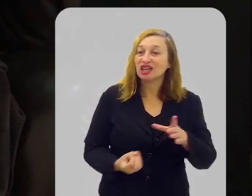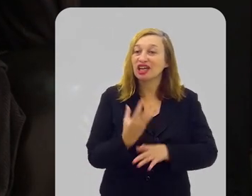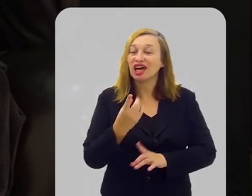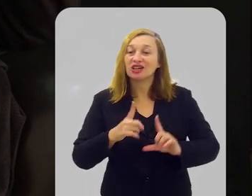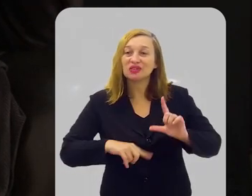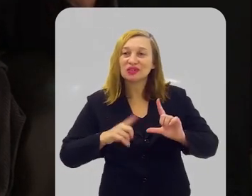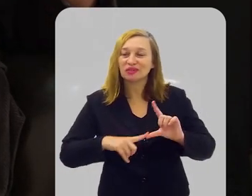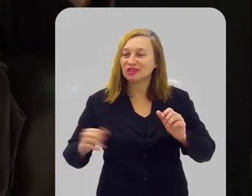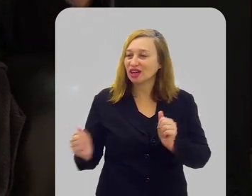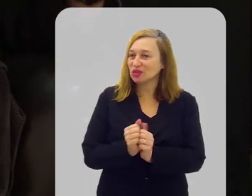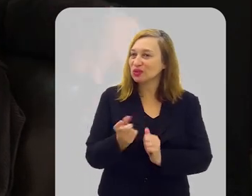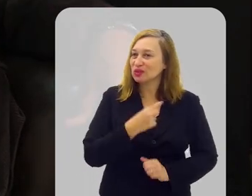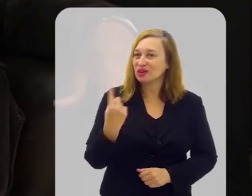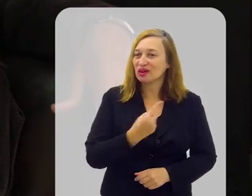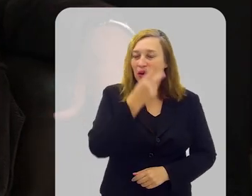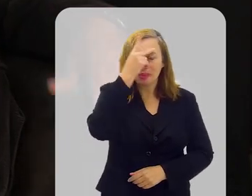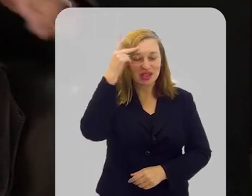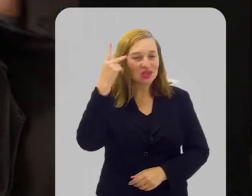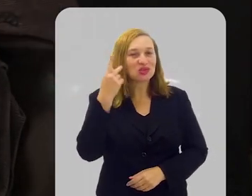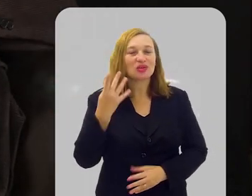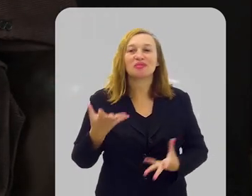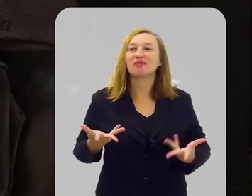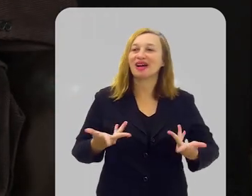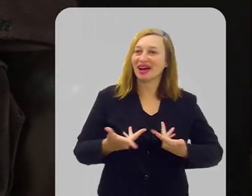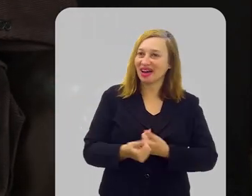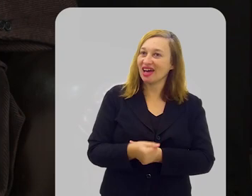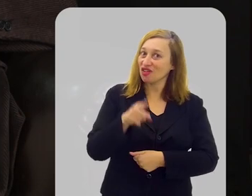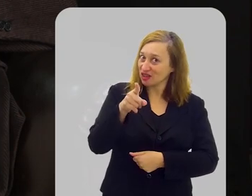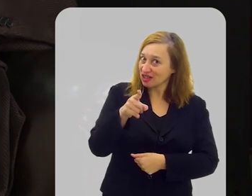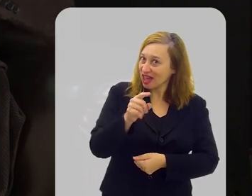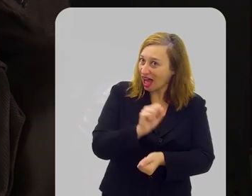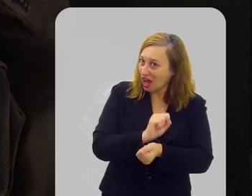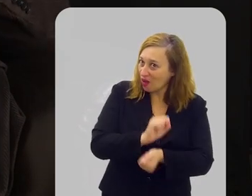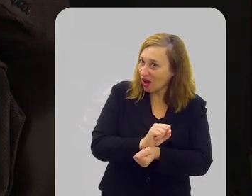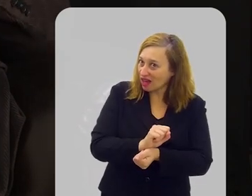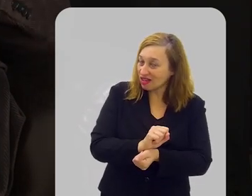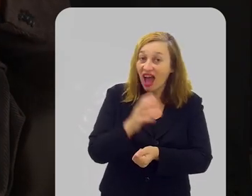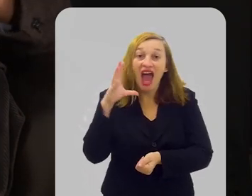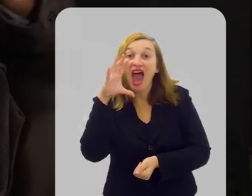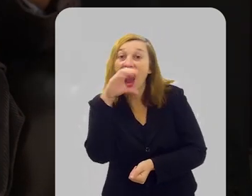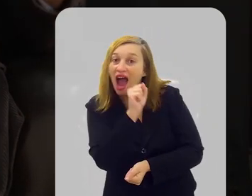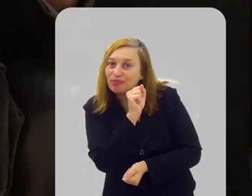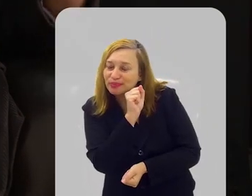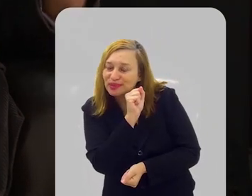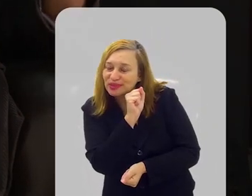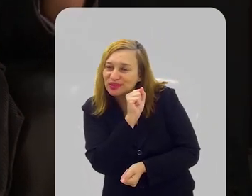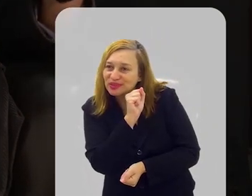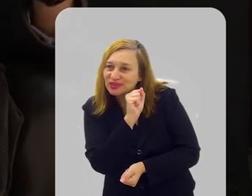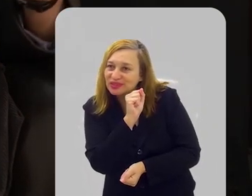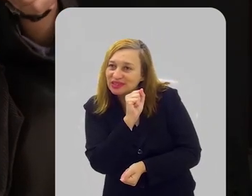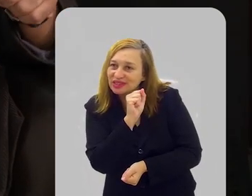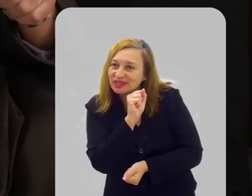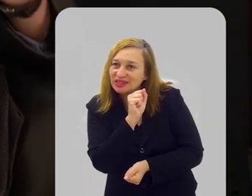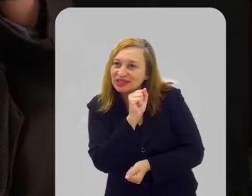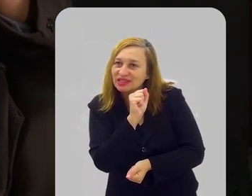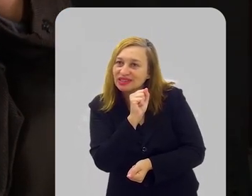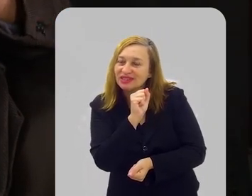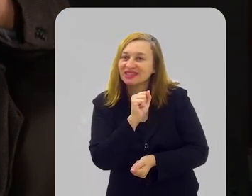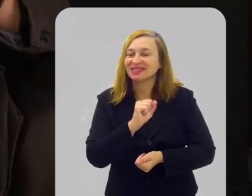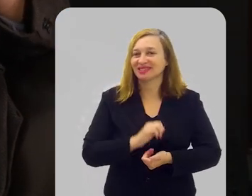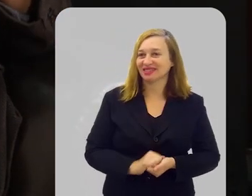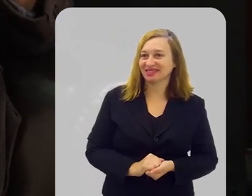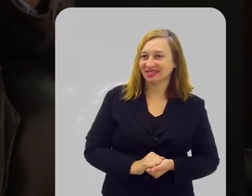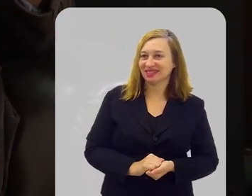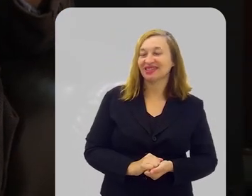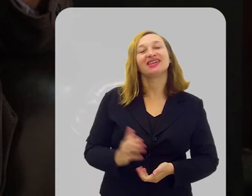nosso compositor. Está junto com a gente, uma pessoa que eu amo muito, é do meu coração. Tu segura aí, é um pulinho lá e um cá, e DG